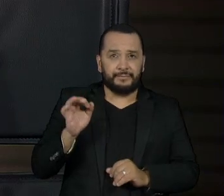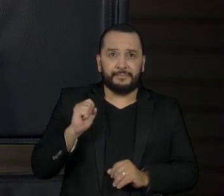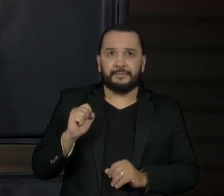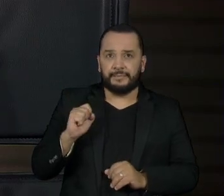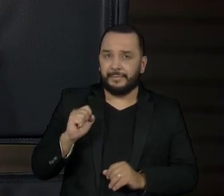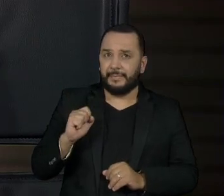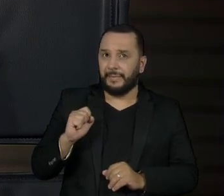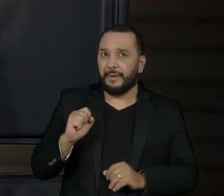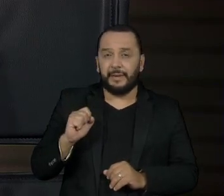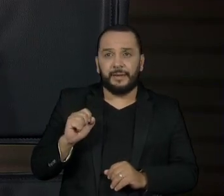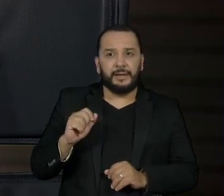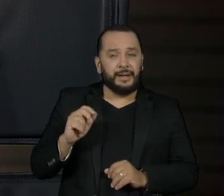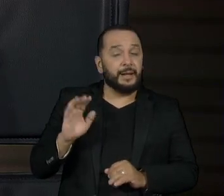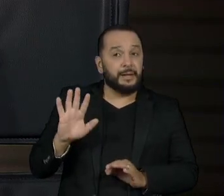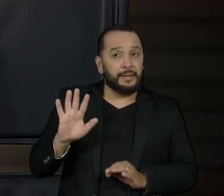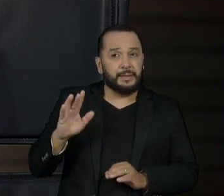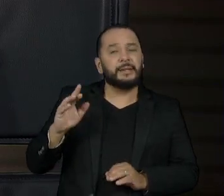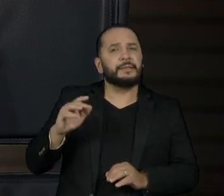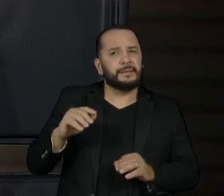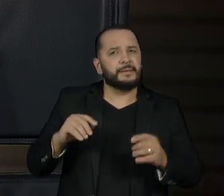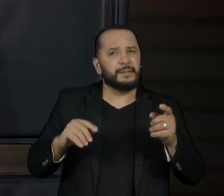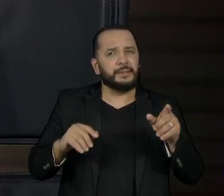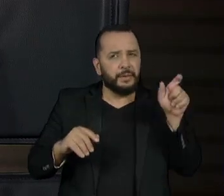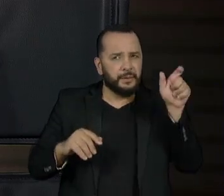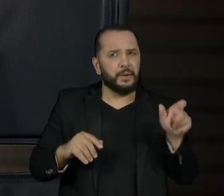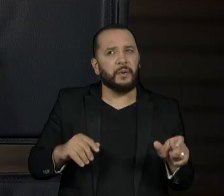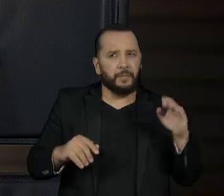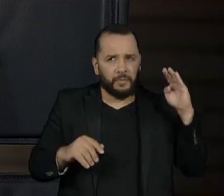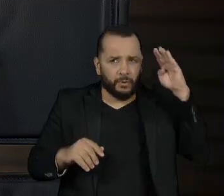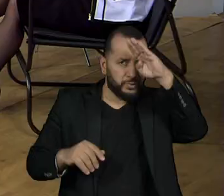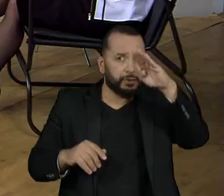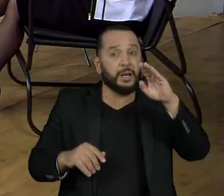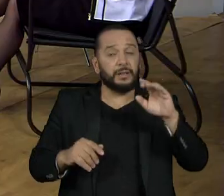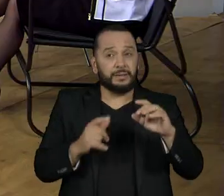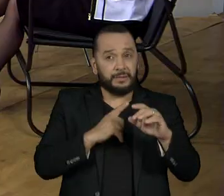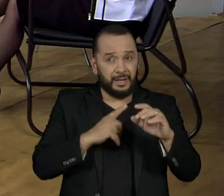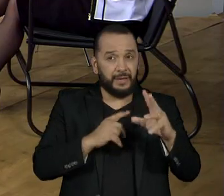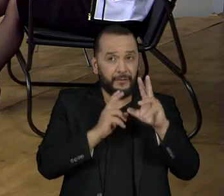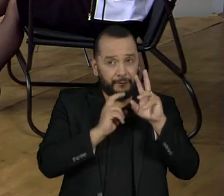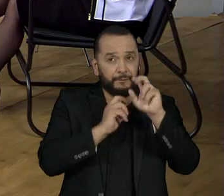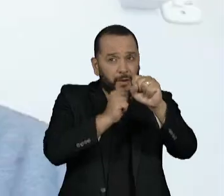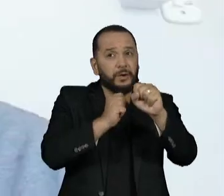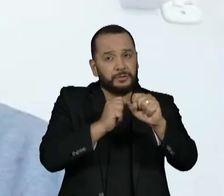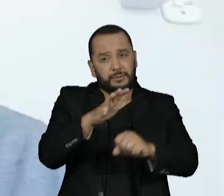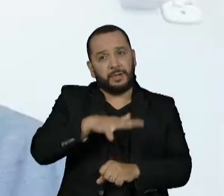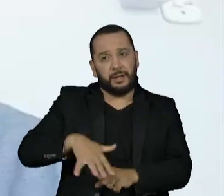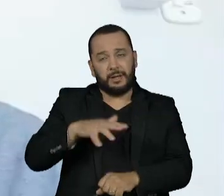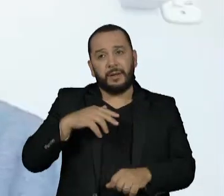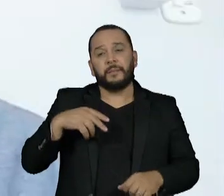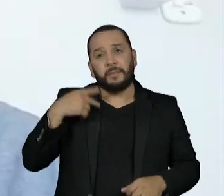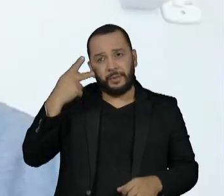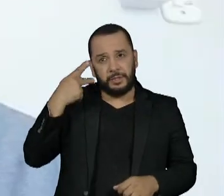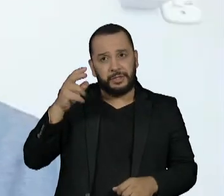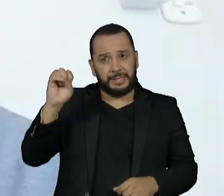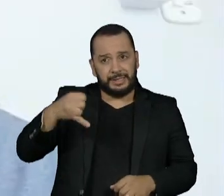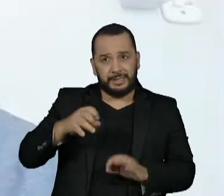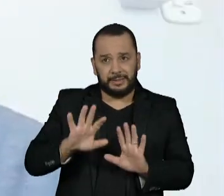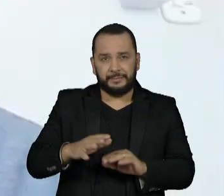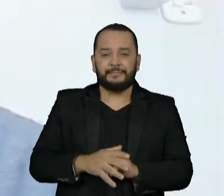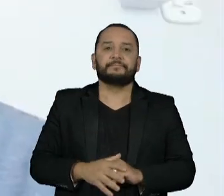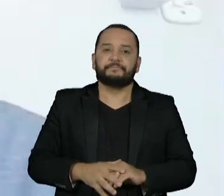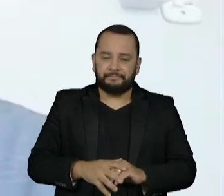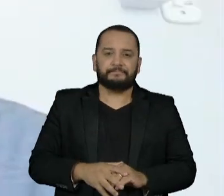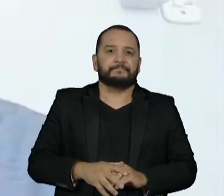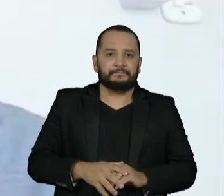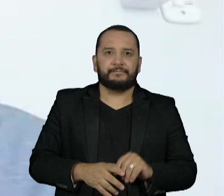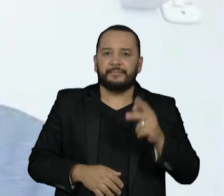não dá para subestimar a força do bolsonarismo na política, né? Professor. Pois eu quero destacar o caso de Fortaleza, né?